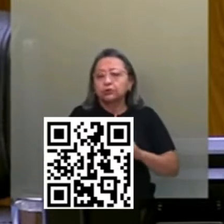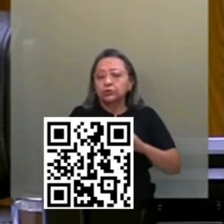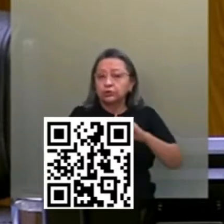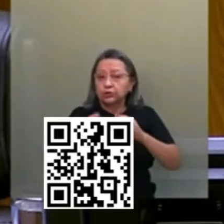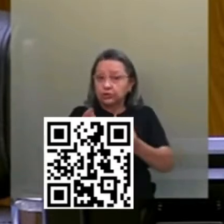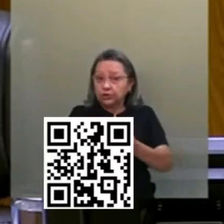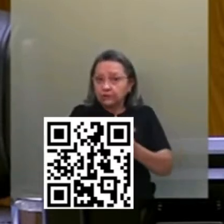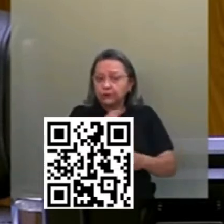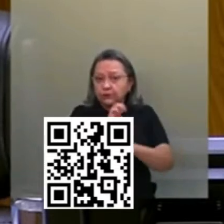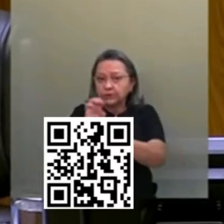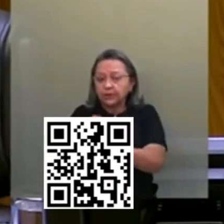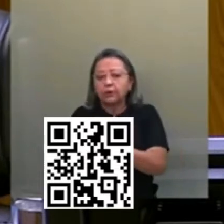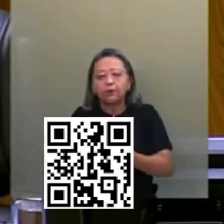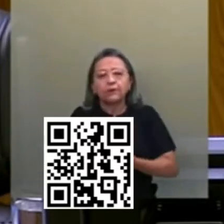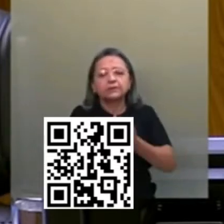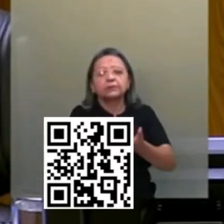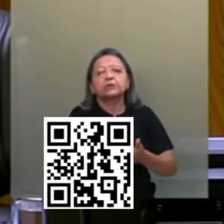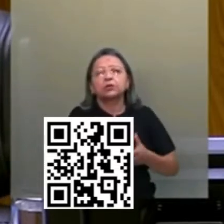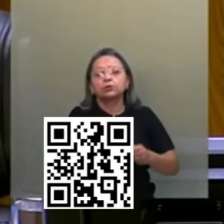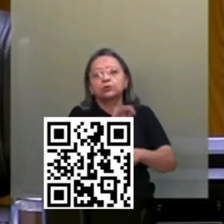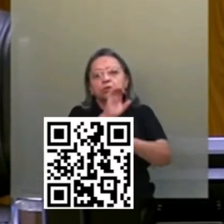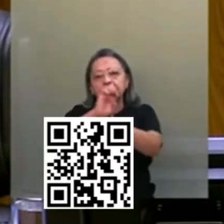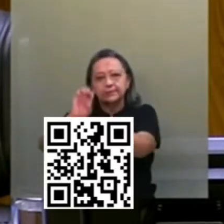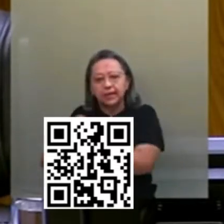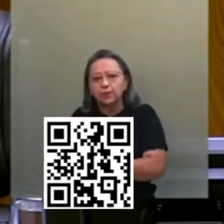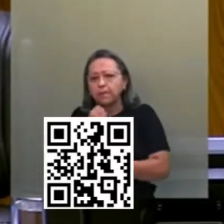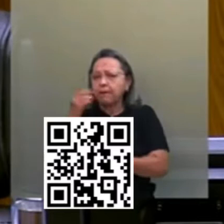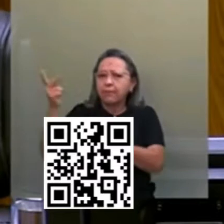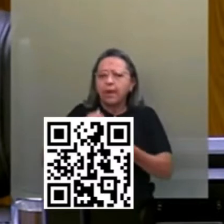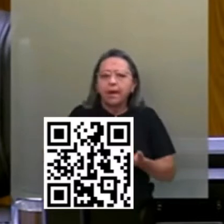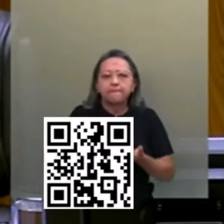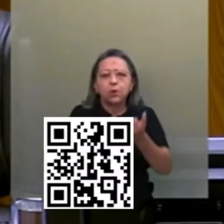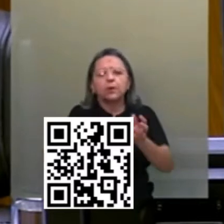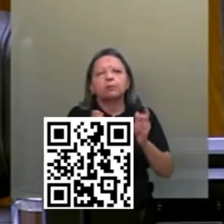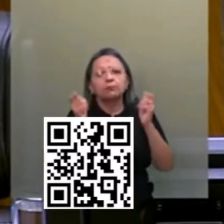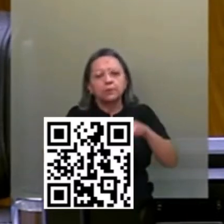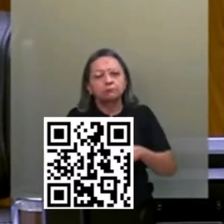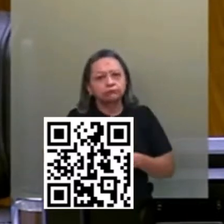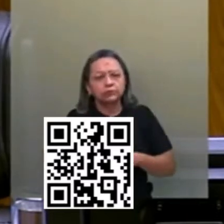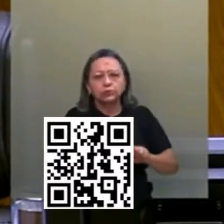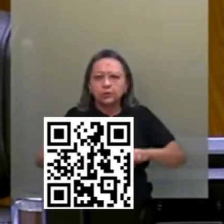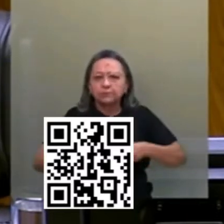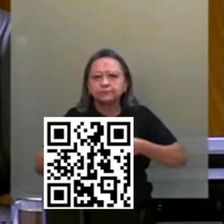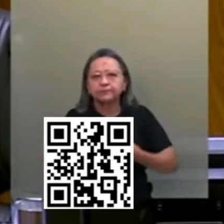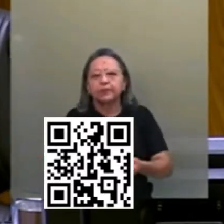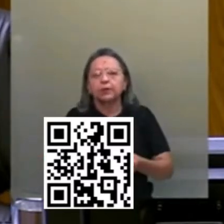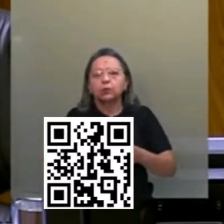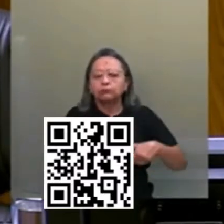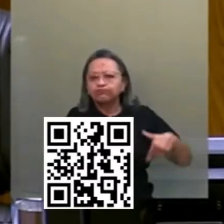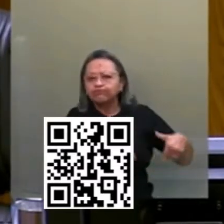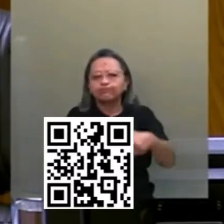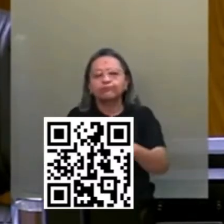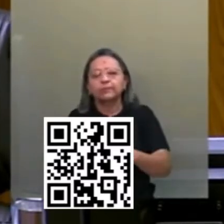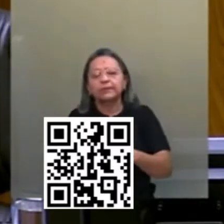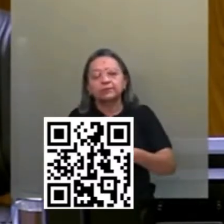estados. Oferecemos aos entes federativos um bem-vindo apoio para que pudessem manter seus esforços no enfrentamento